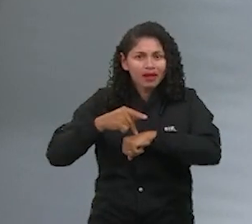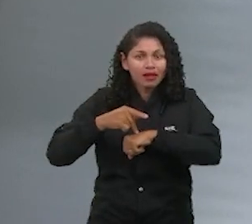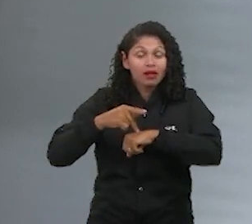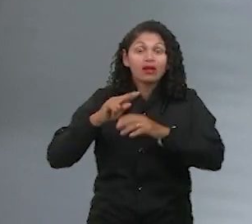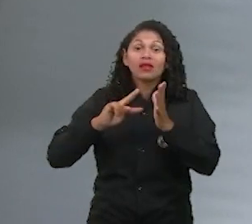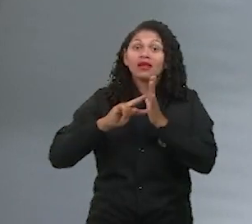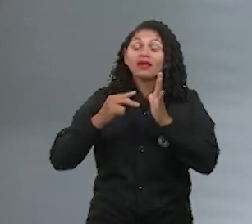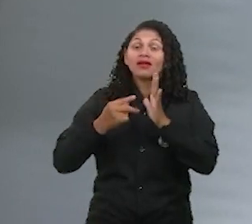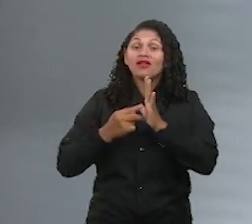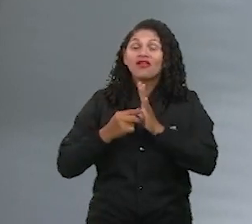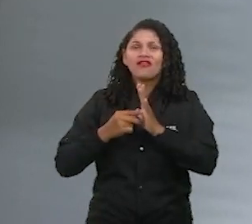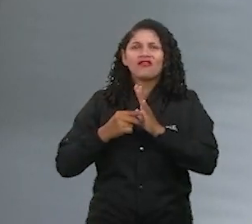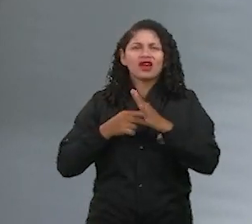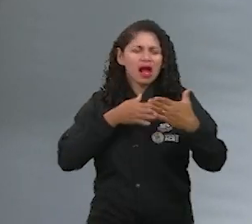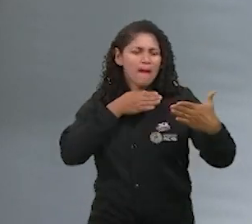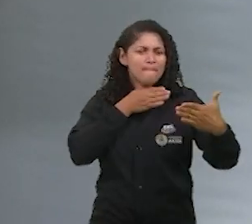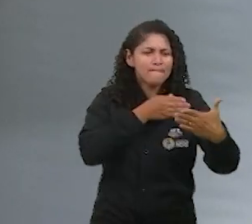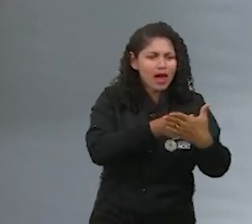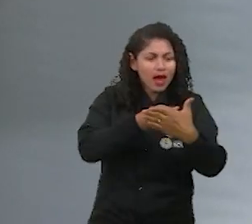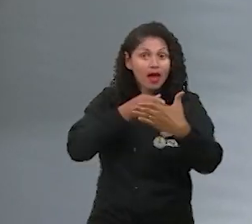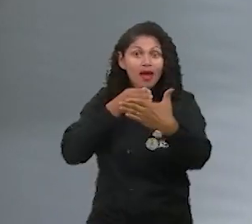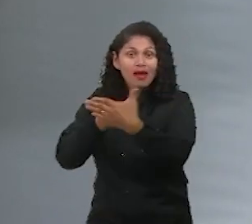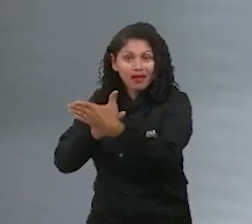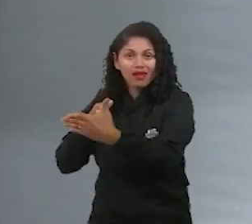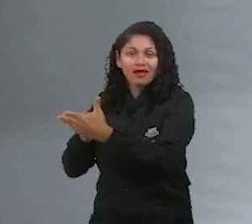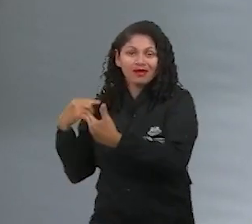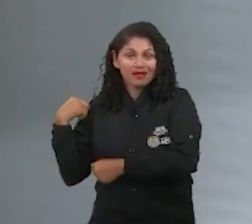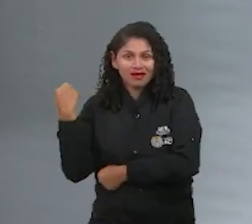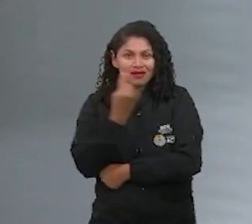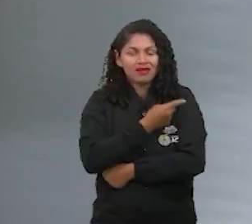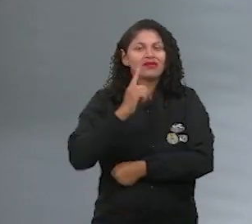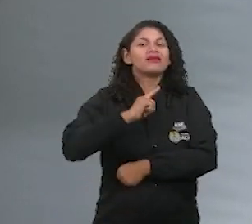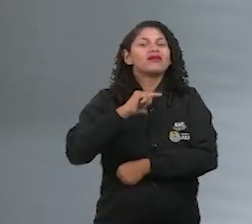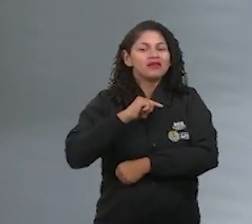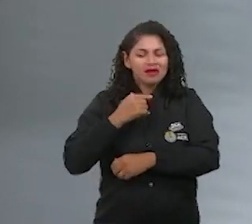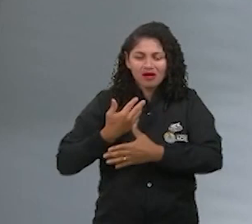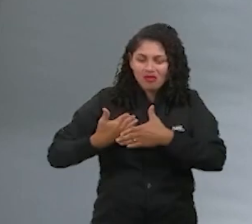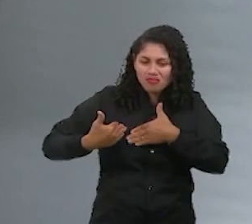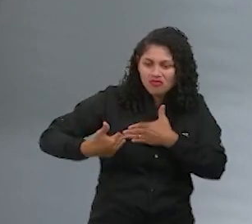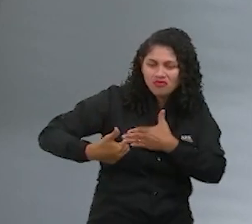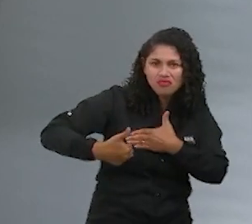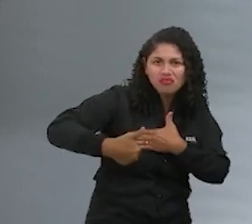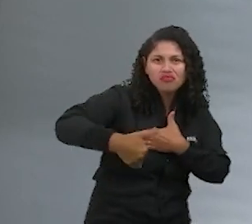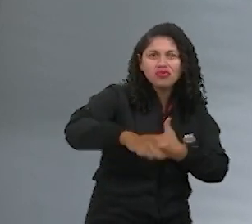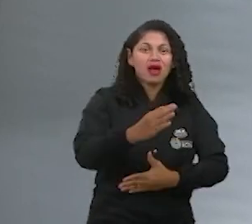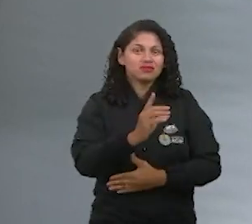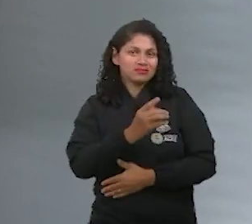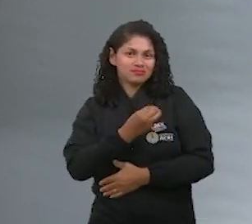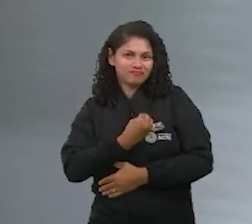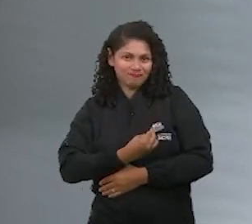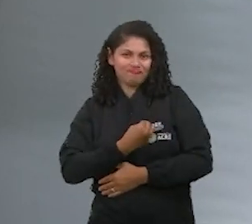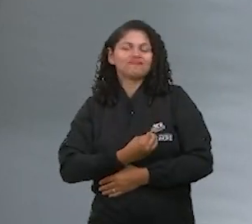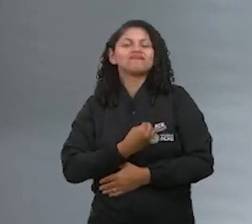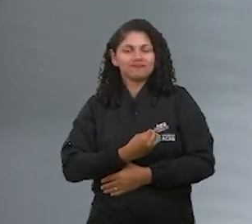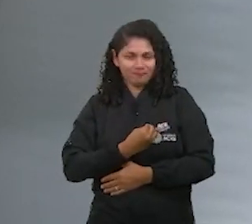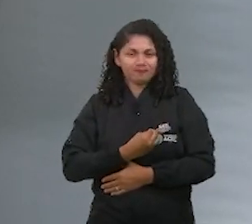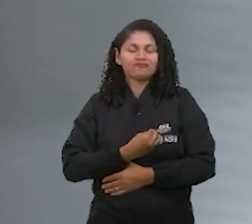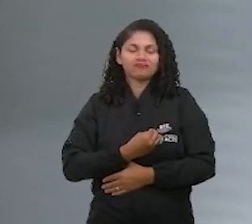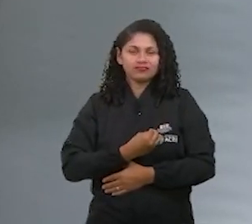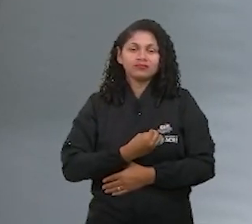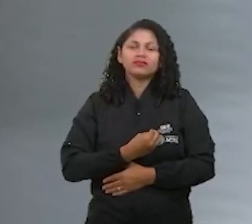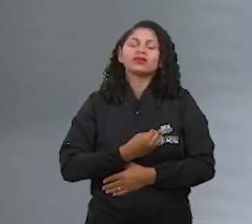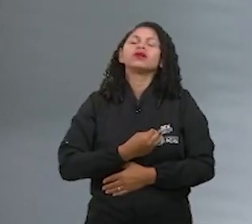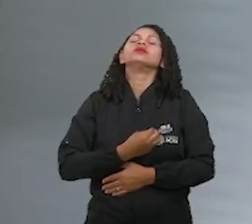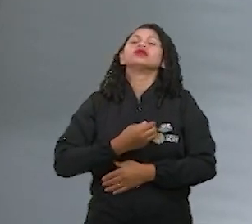passamos, né, durante a nossa vida para concretizar algo, para fazer algo de relevante, sempre nós